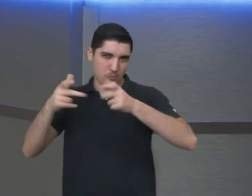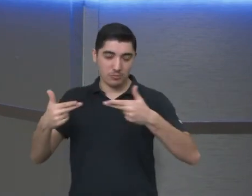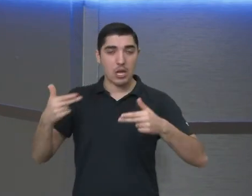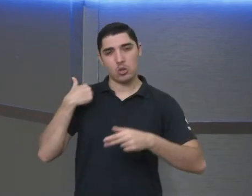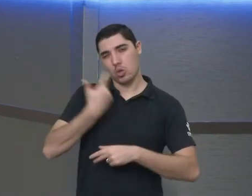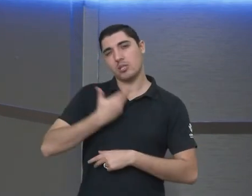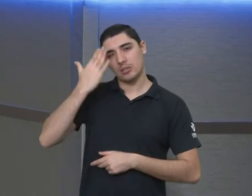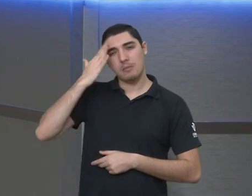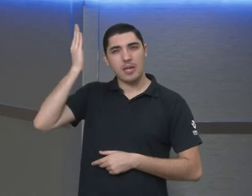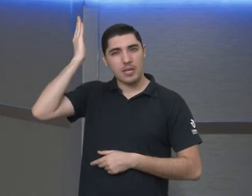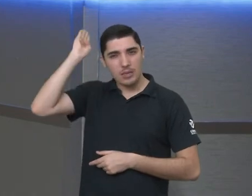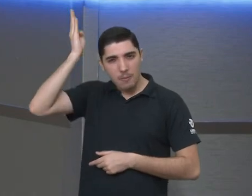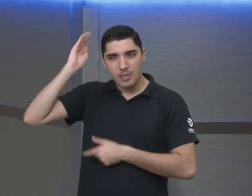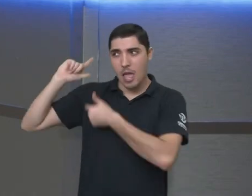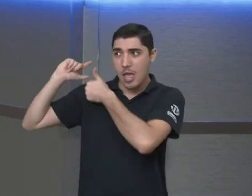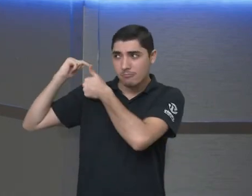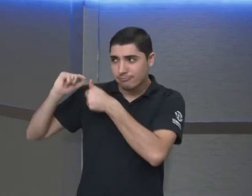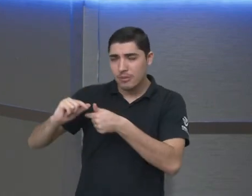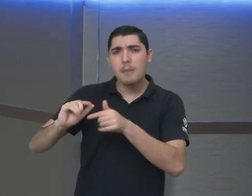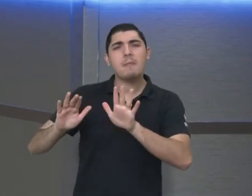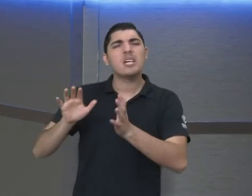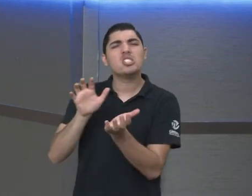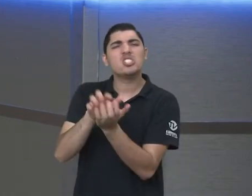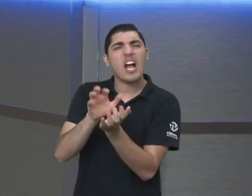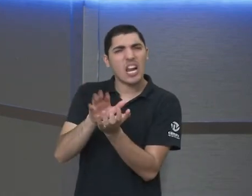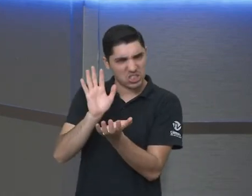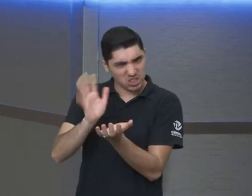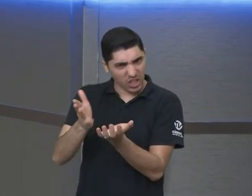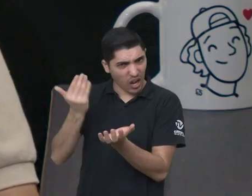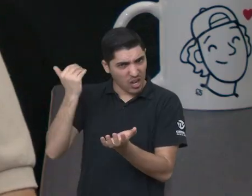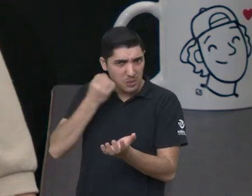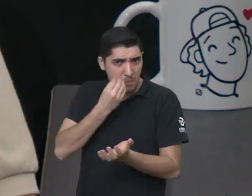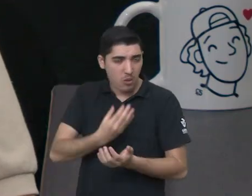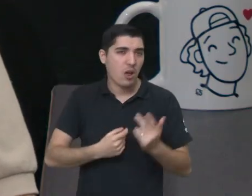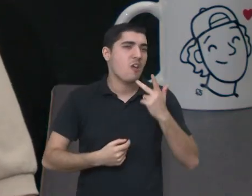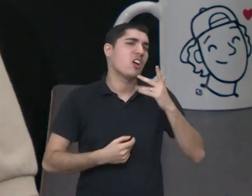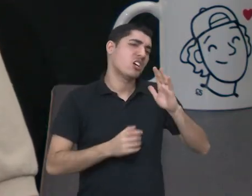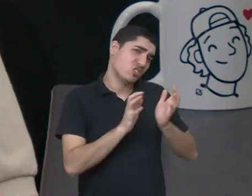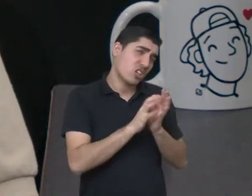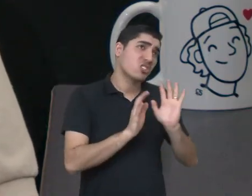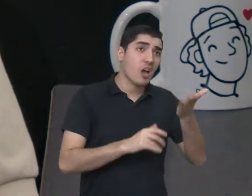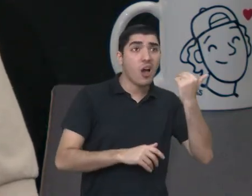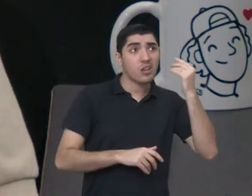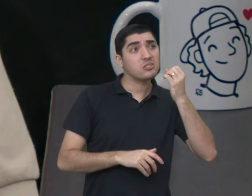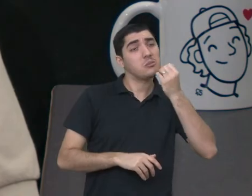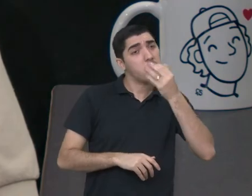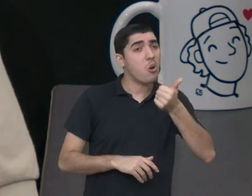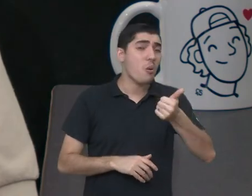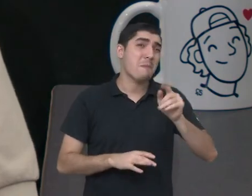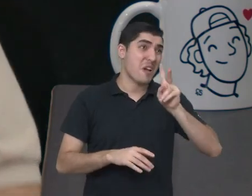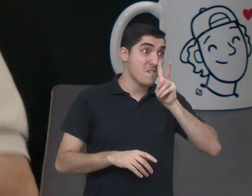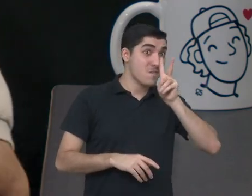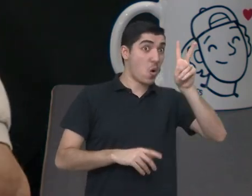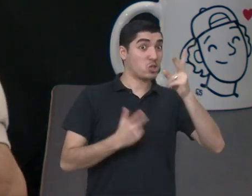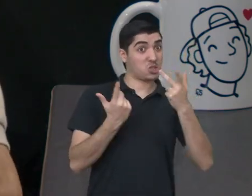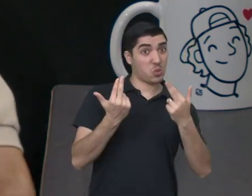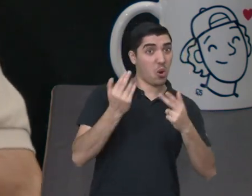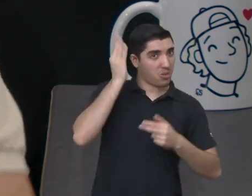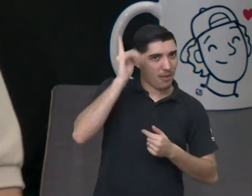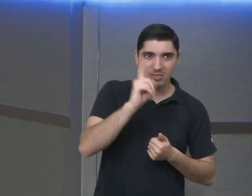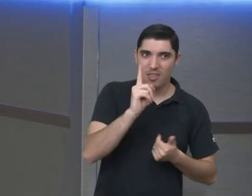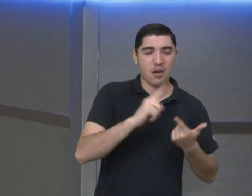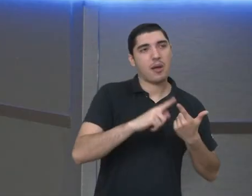microfone, entrevistando, vi alguém que eu não sei quem foi, deu um burro na bola, tirou a bola de mim e levou embora, fiquei sem a bola. Tá certo? Mas teve muitas passagens, teve